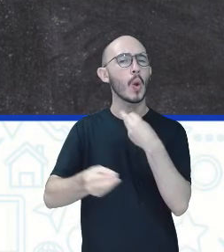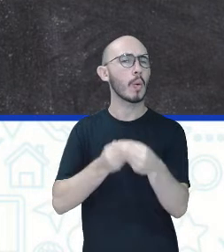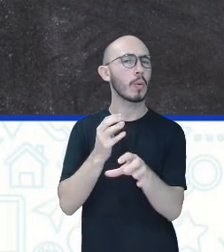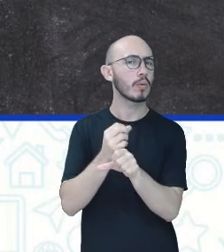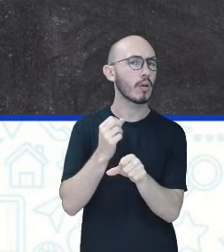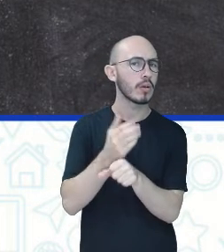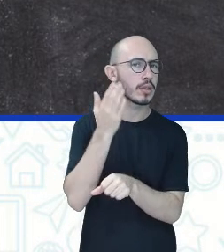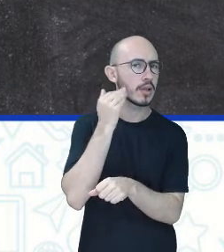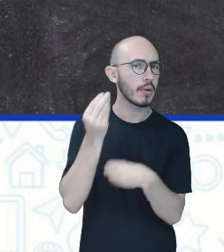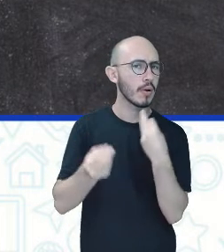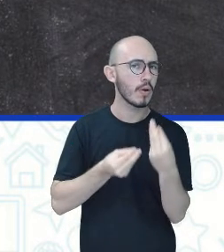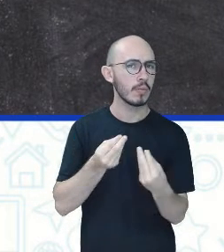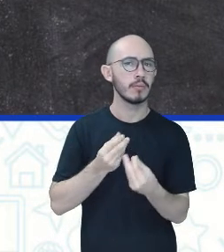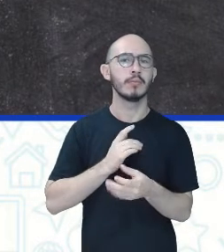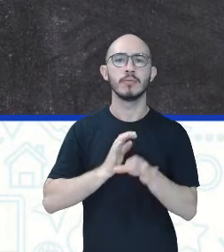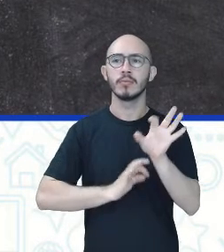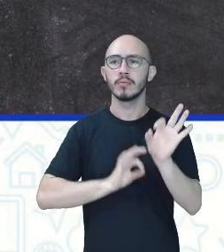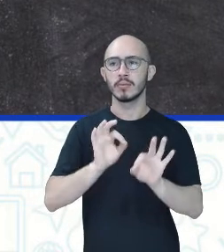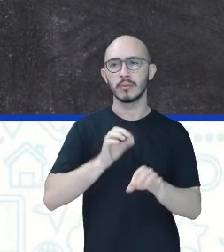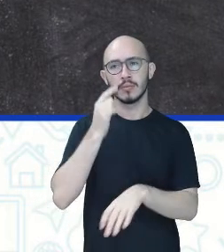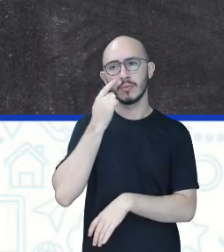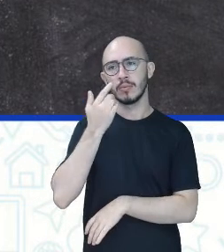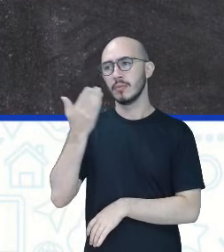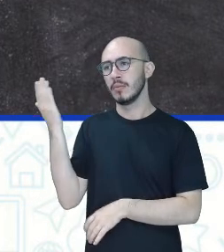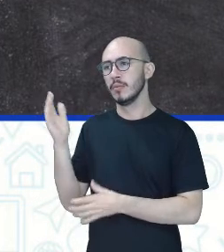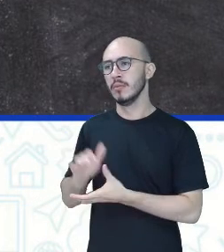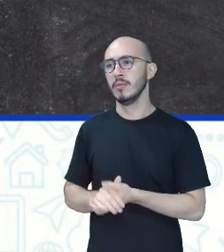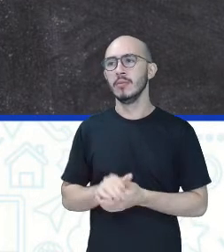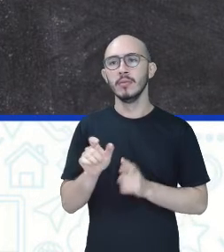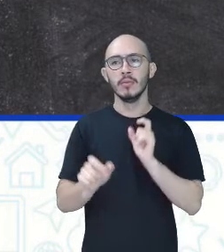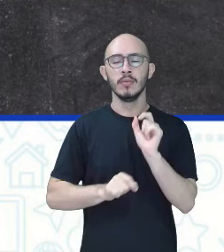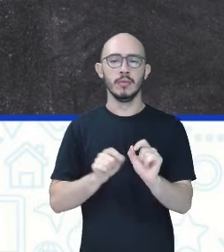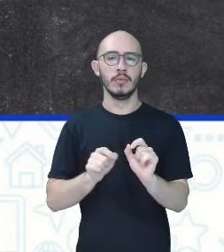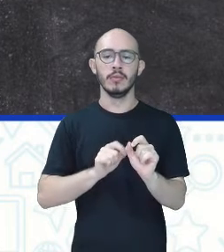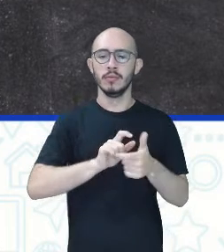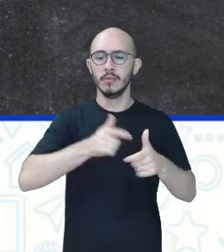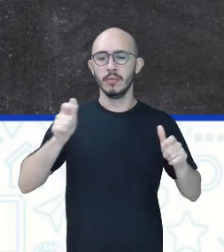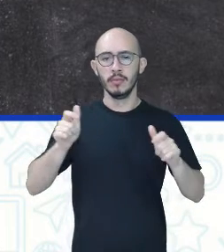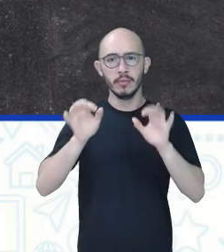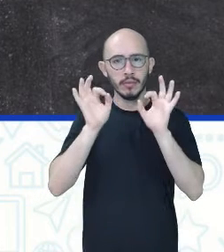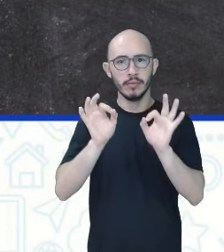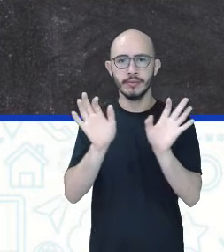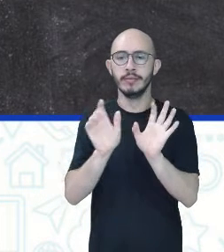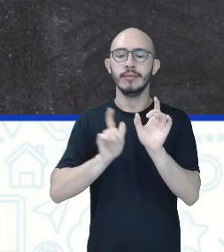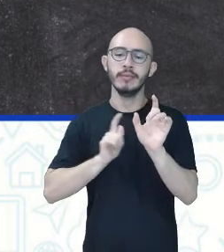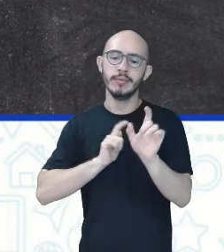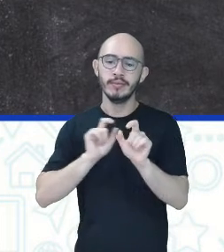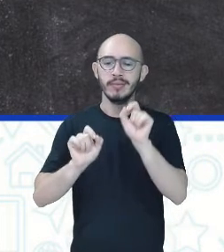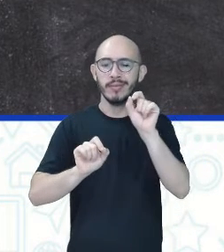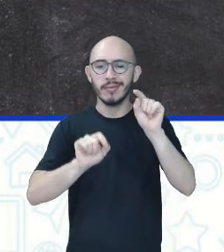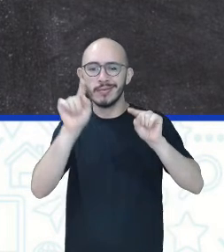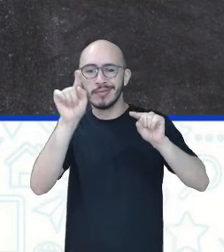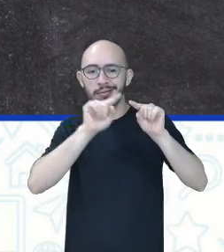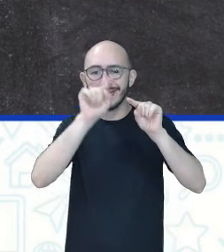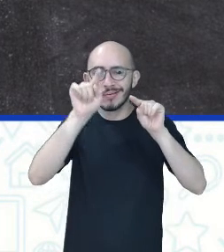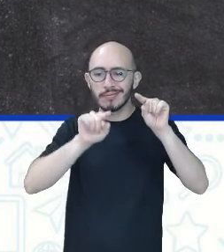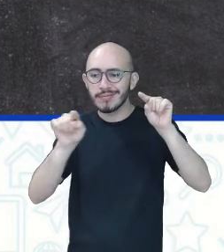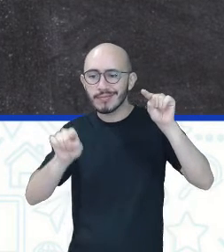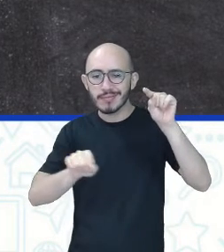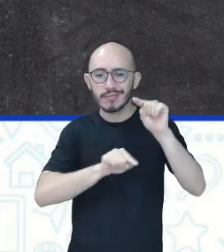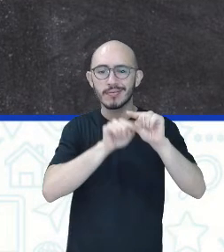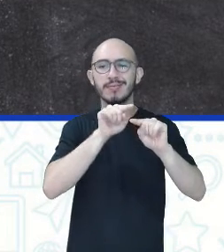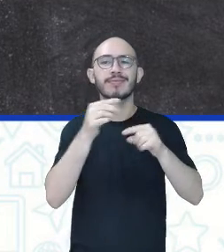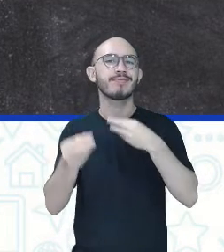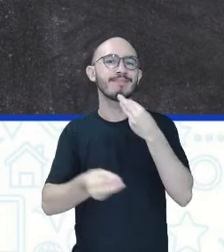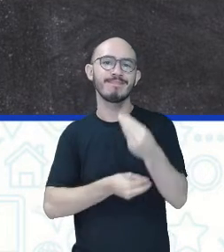fez a separação dela, porque ela não é uma figura regular, ela é uma figura irregular, não tem como eu aplicar uma